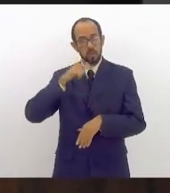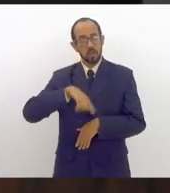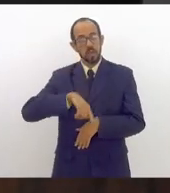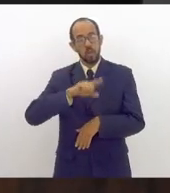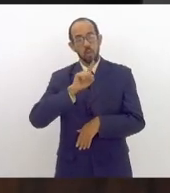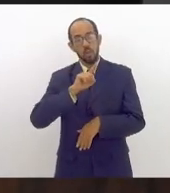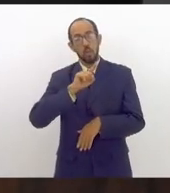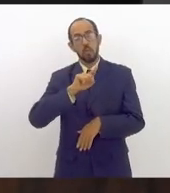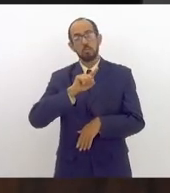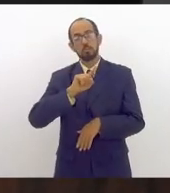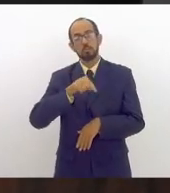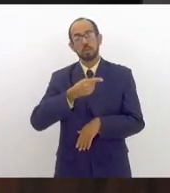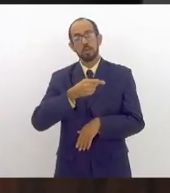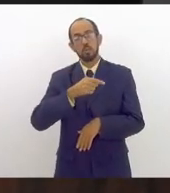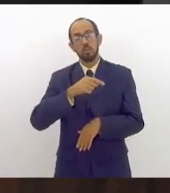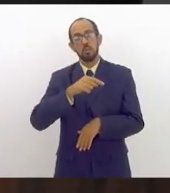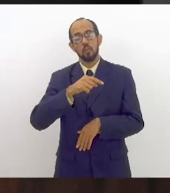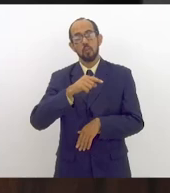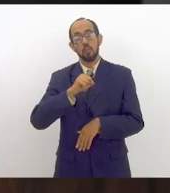1.522.000.000.